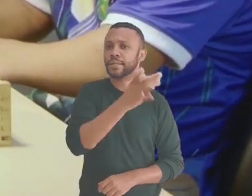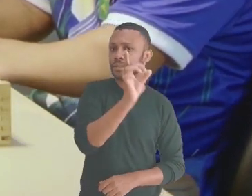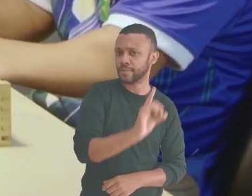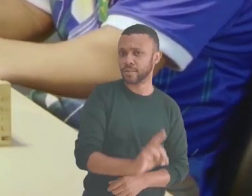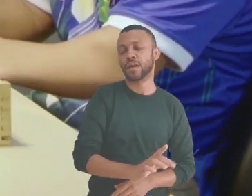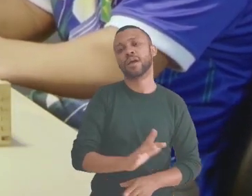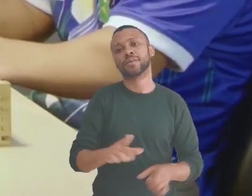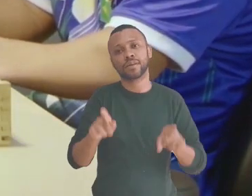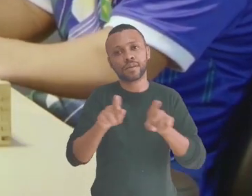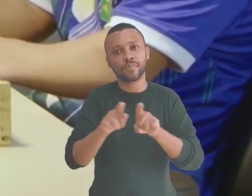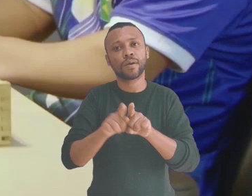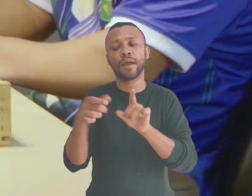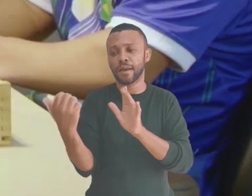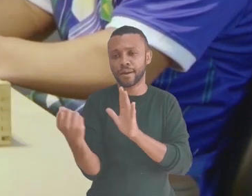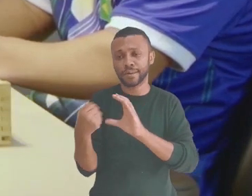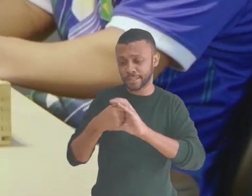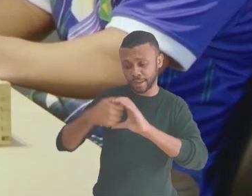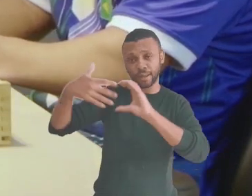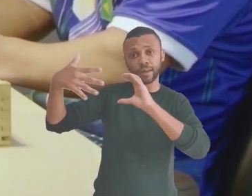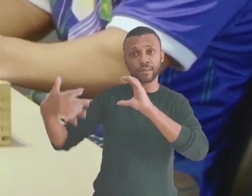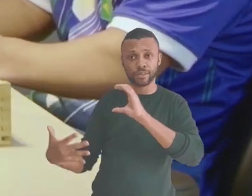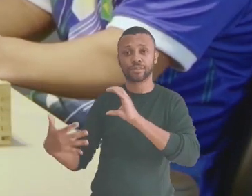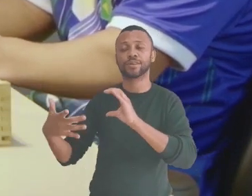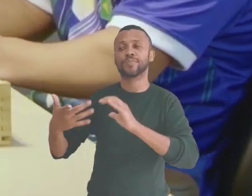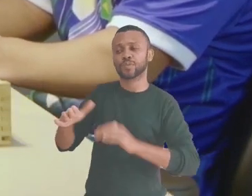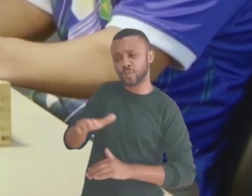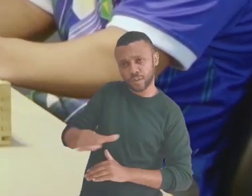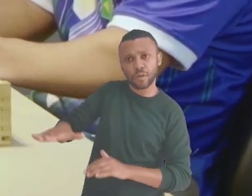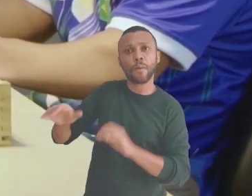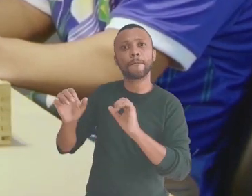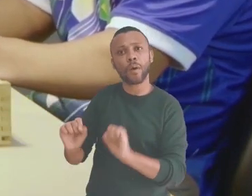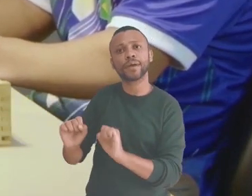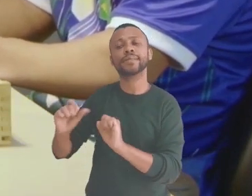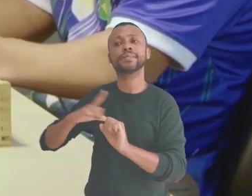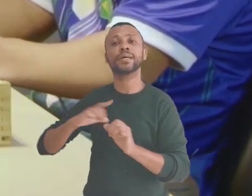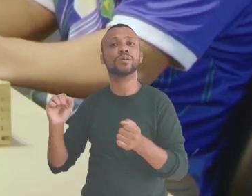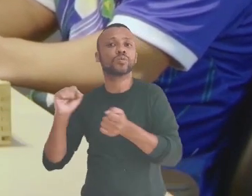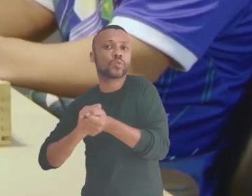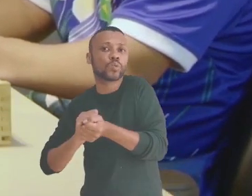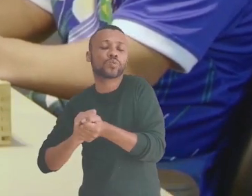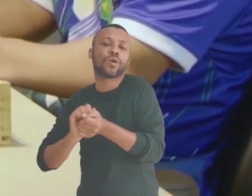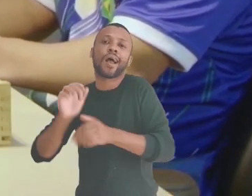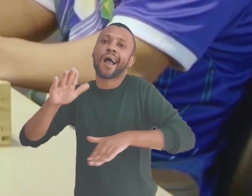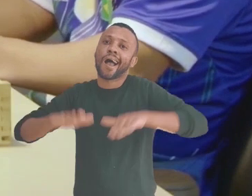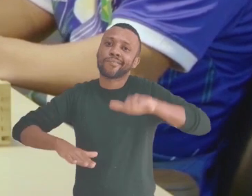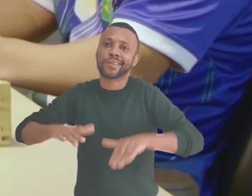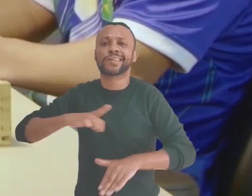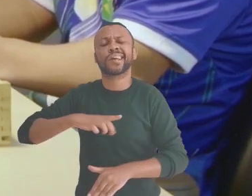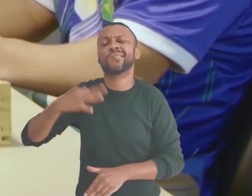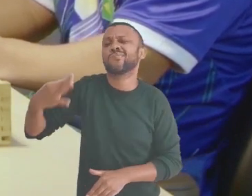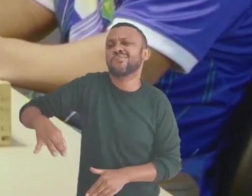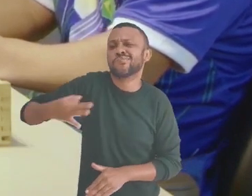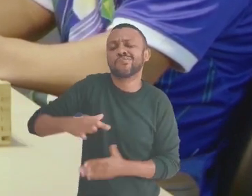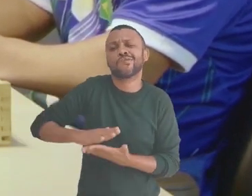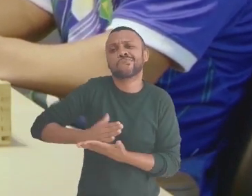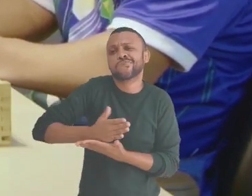a condição do nanismo pode trazer junto com ela, uma das limitações é que às vezes ela provoca dores e tal. E fazer